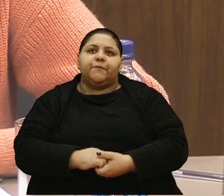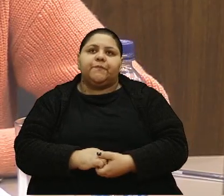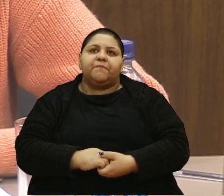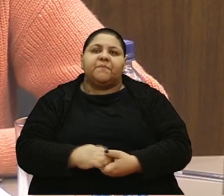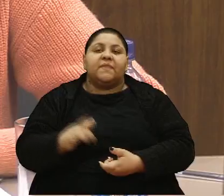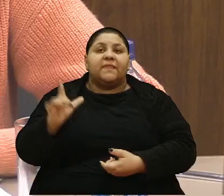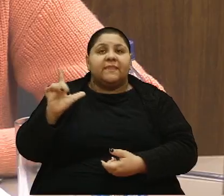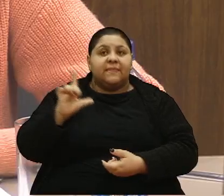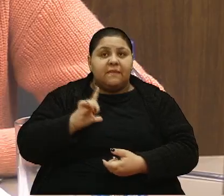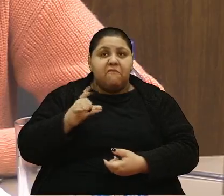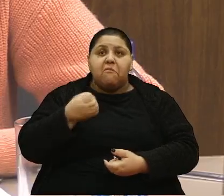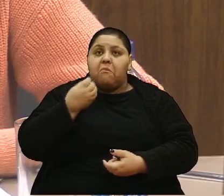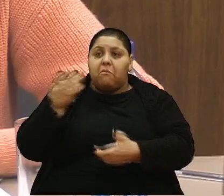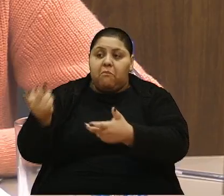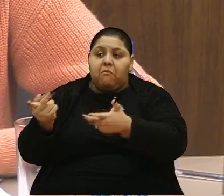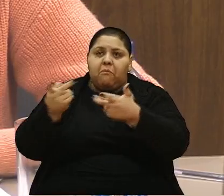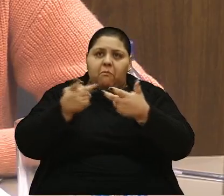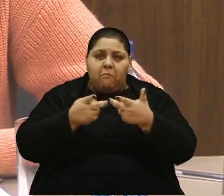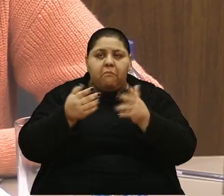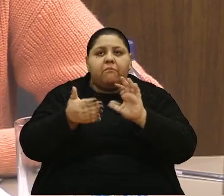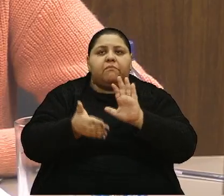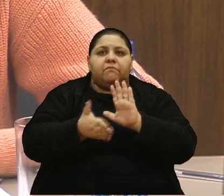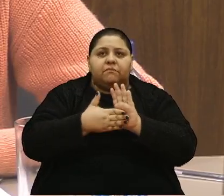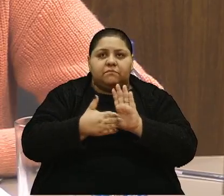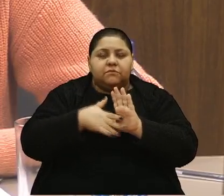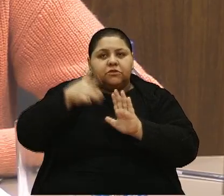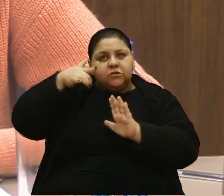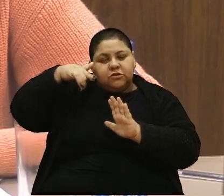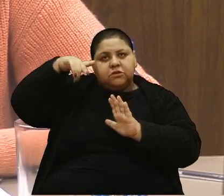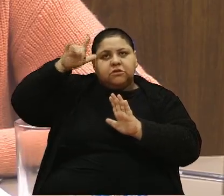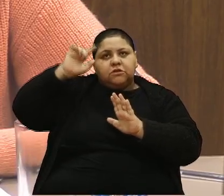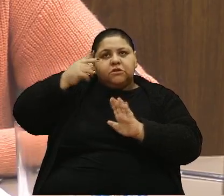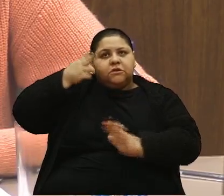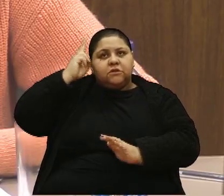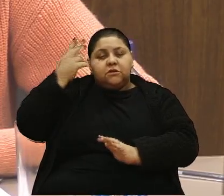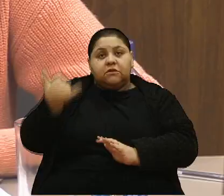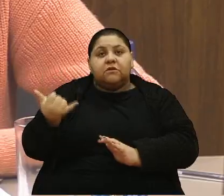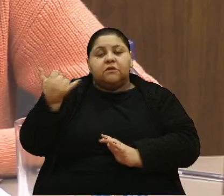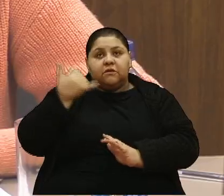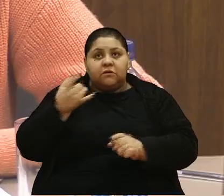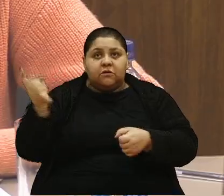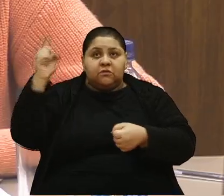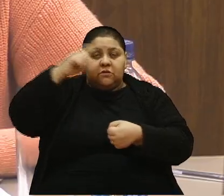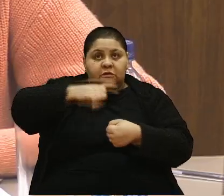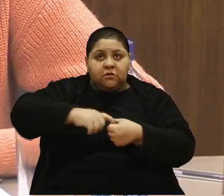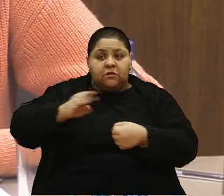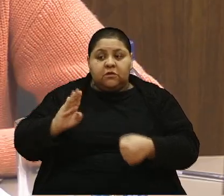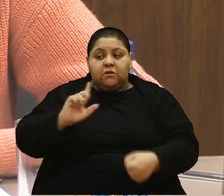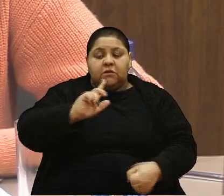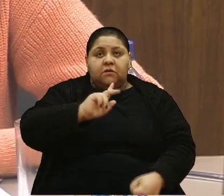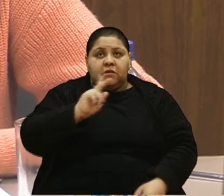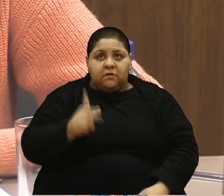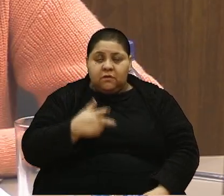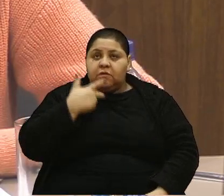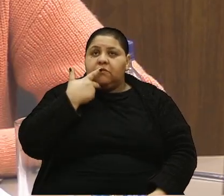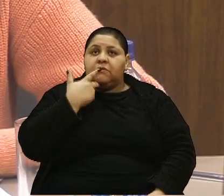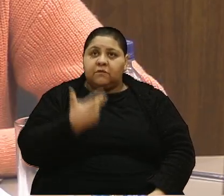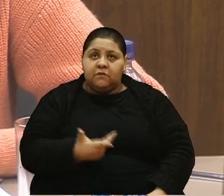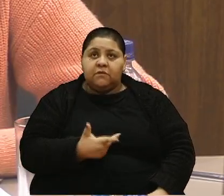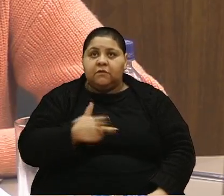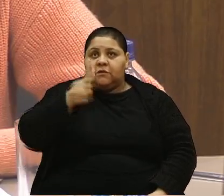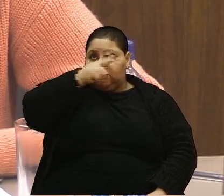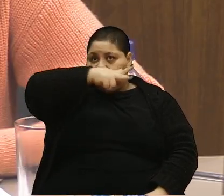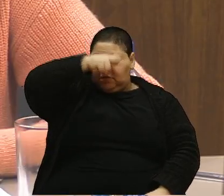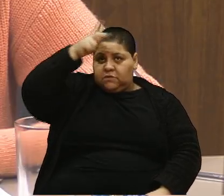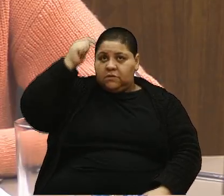uma boa recepção dessa proposta. Ontem mesmo o Néspolo disse que, voltando de Belo Horizonte, ele ia falar com o